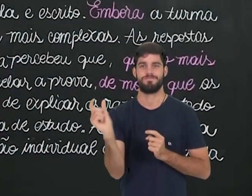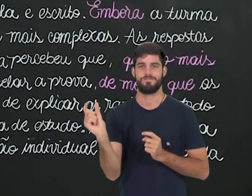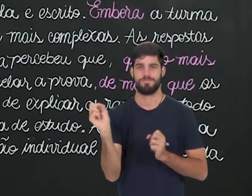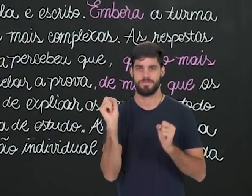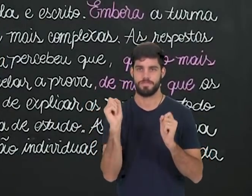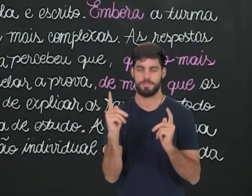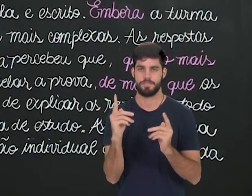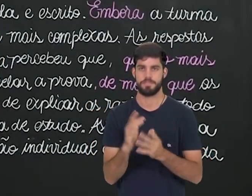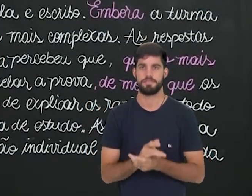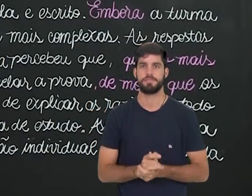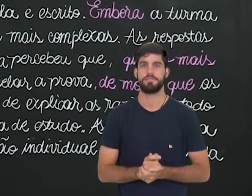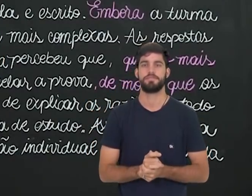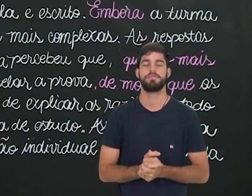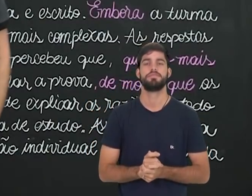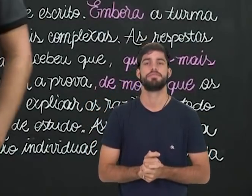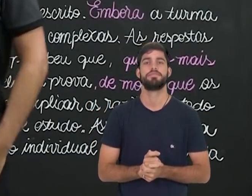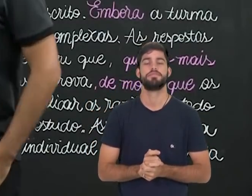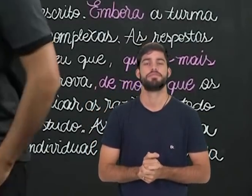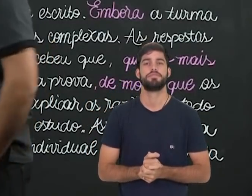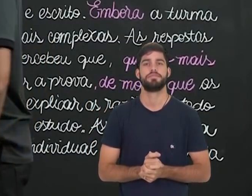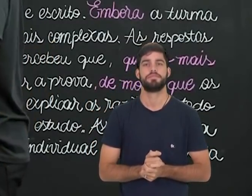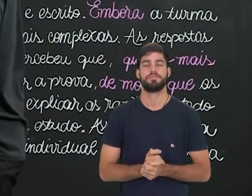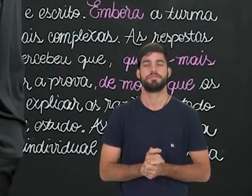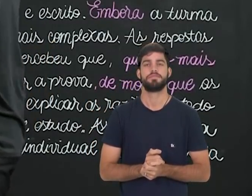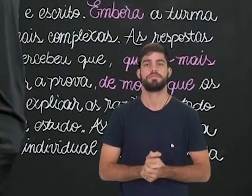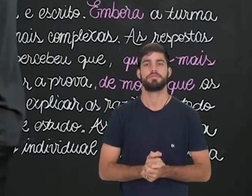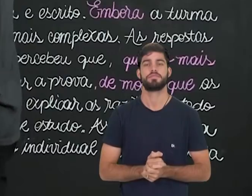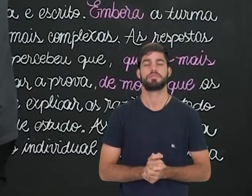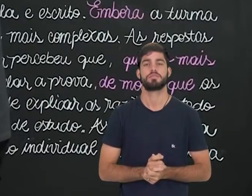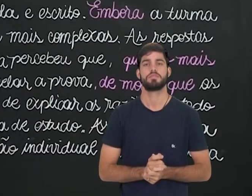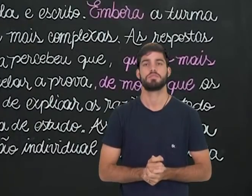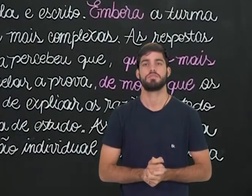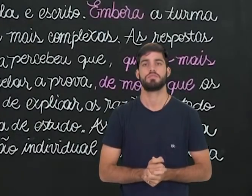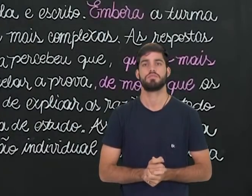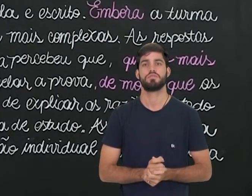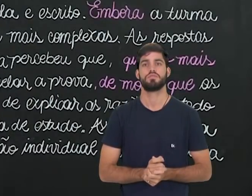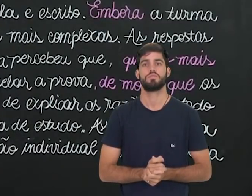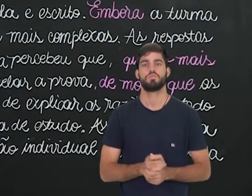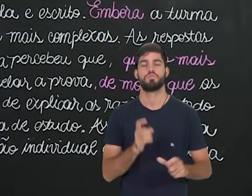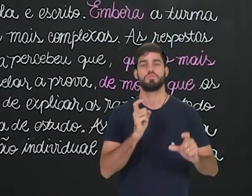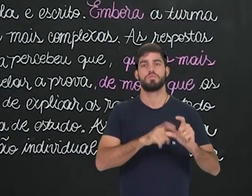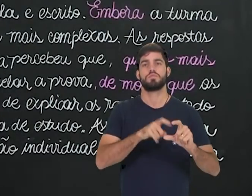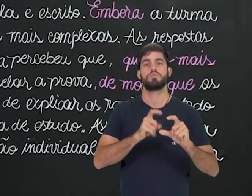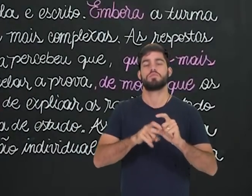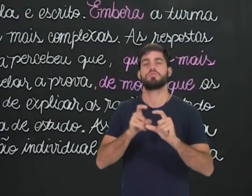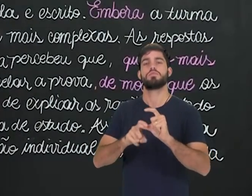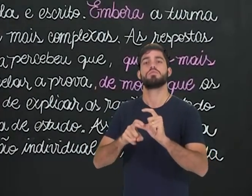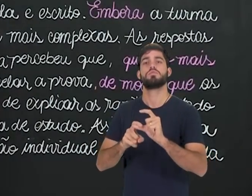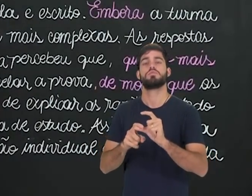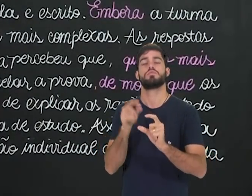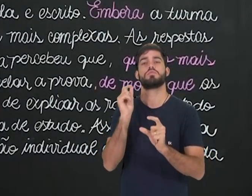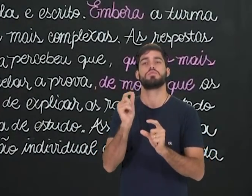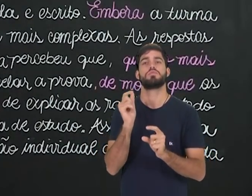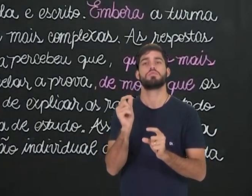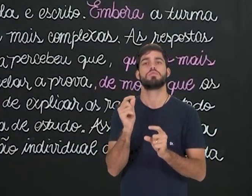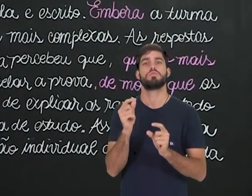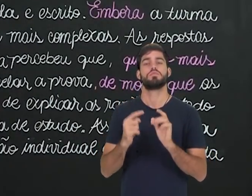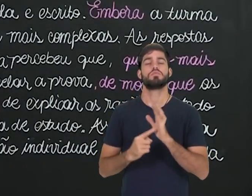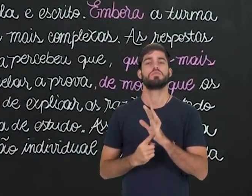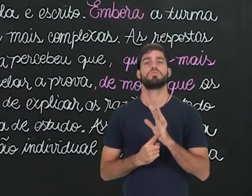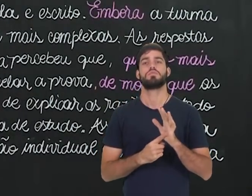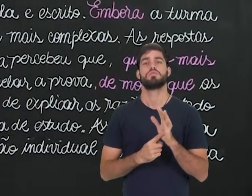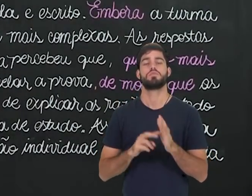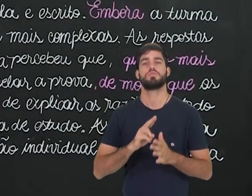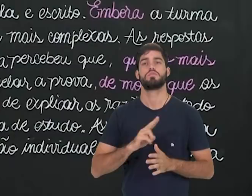circunstância que é estabelecida na oração. As subordinadas de valor condicional indicam, como o nome sugere,